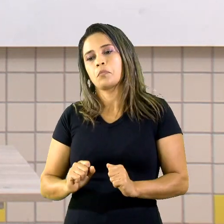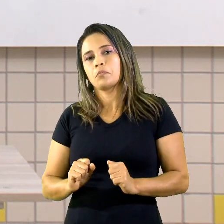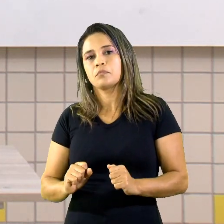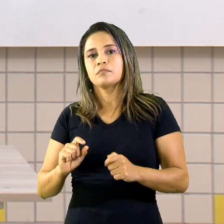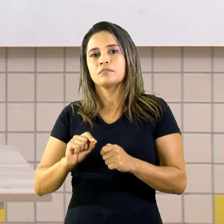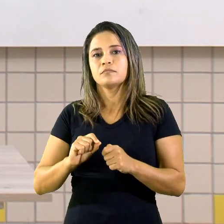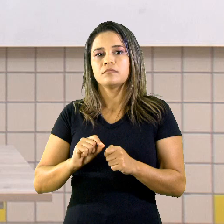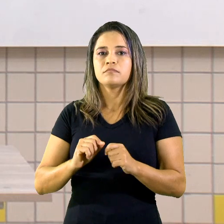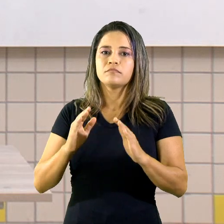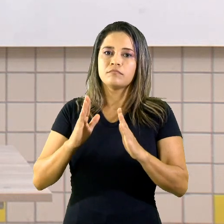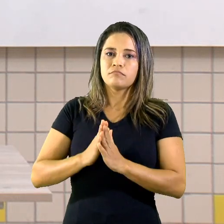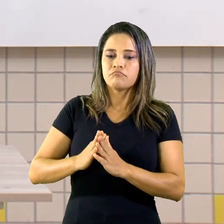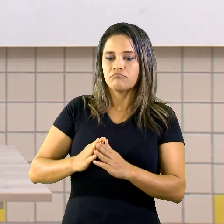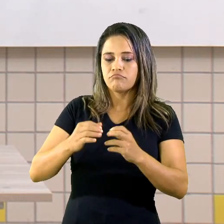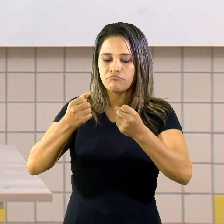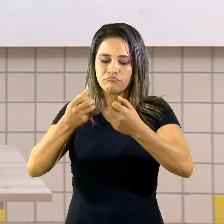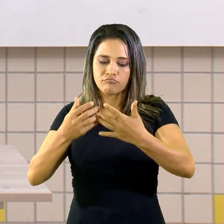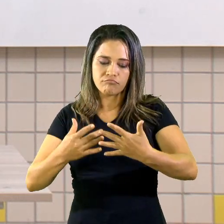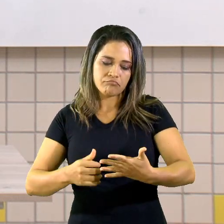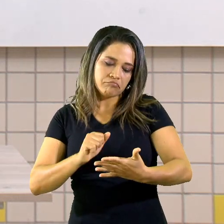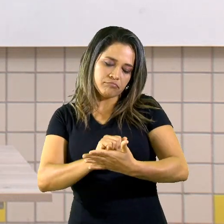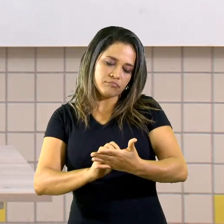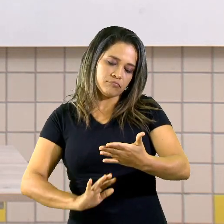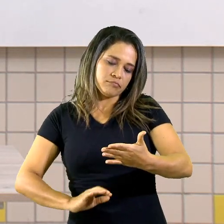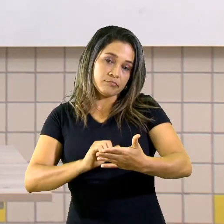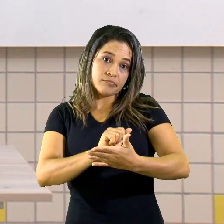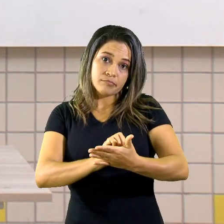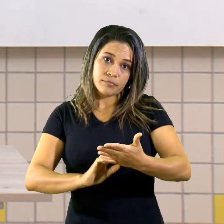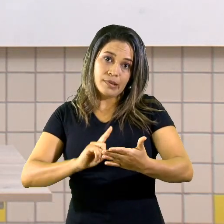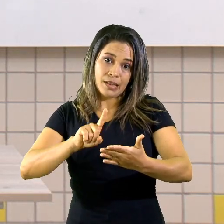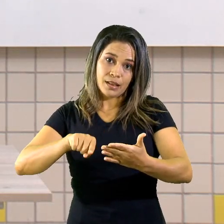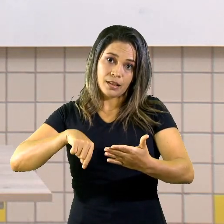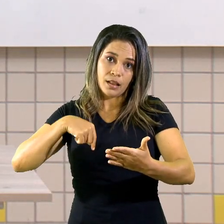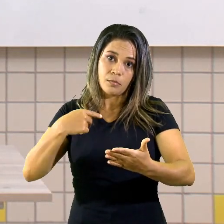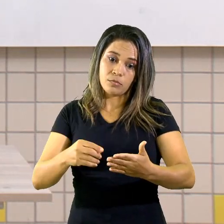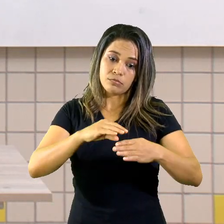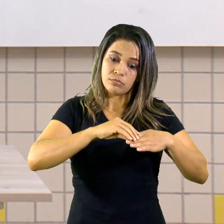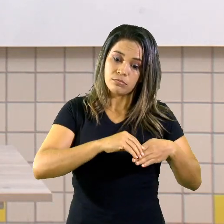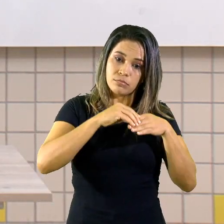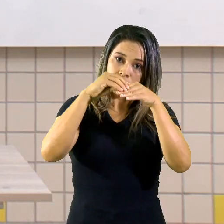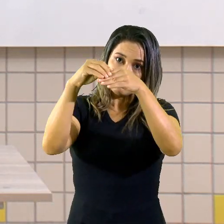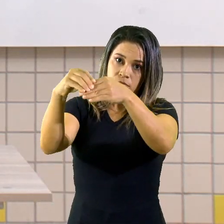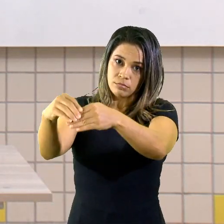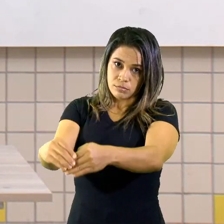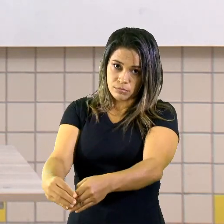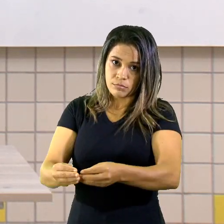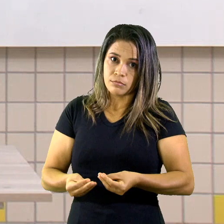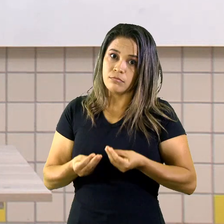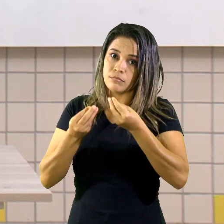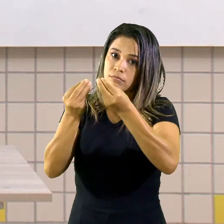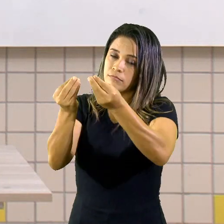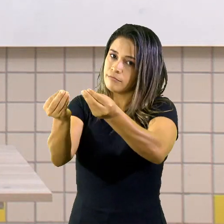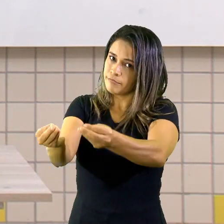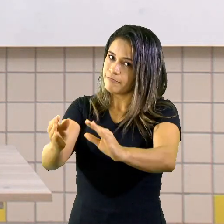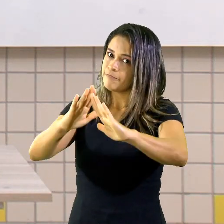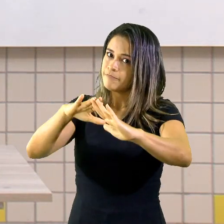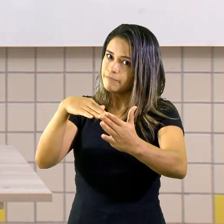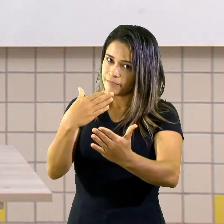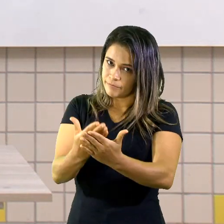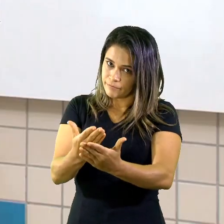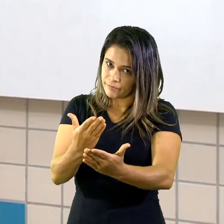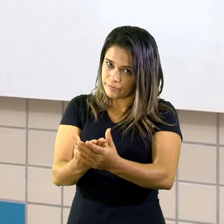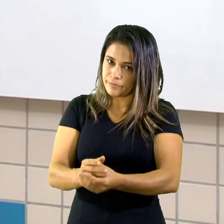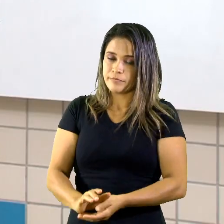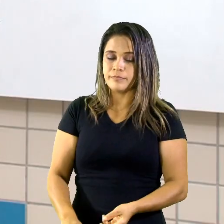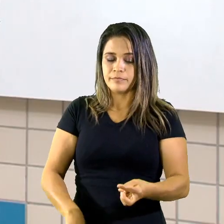com explicação, com exercício, e depois você vai ter que retornar com essa atividade para a escola. E outra coisa é